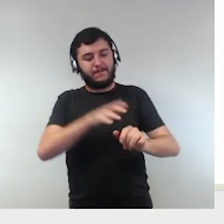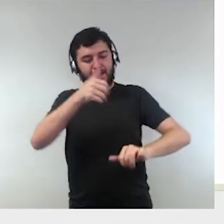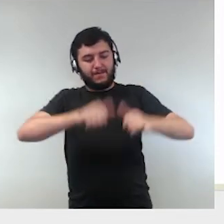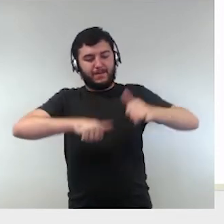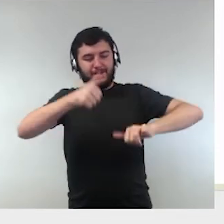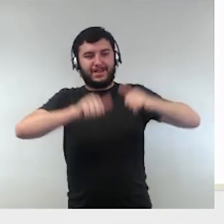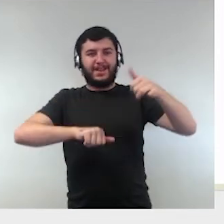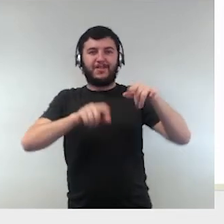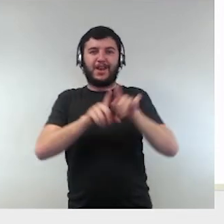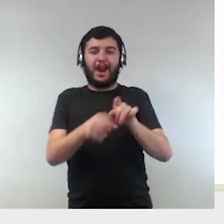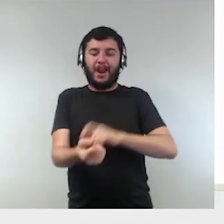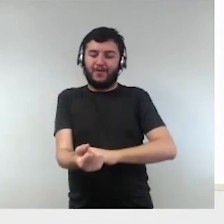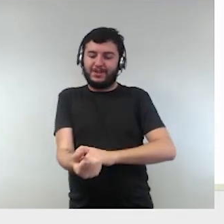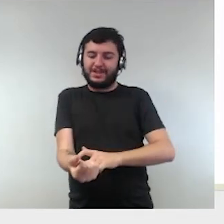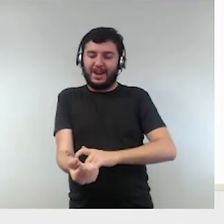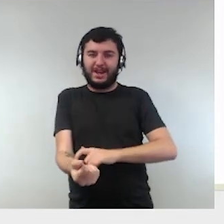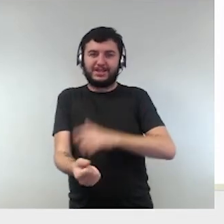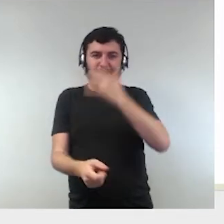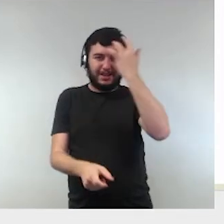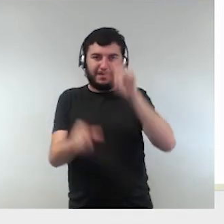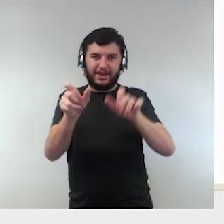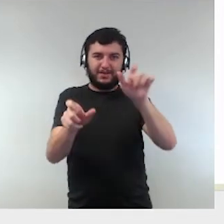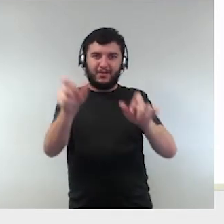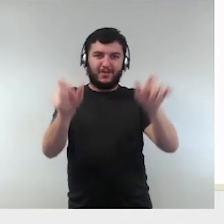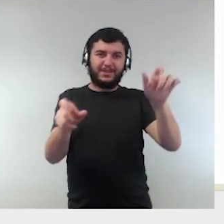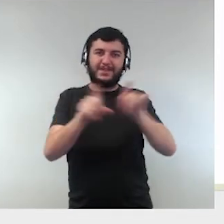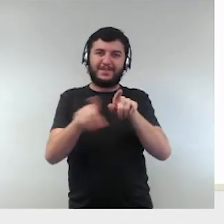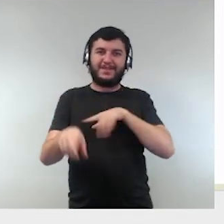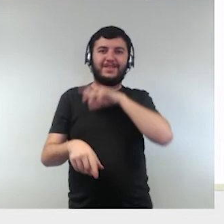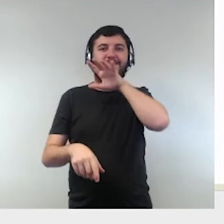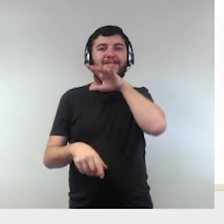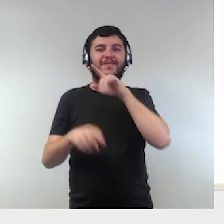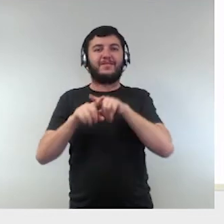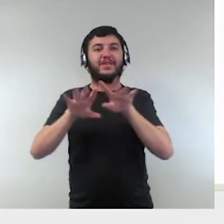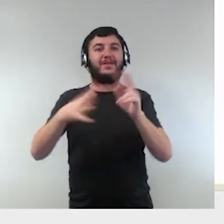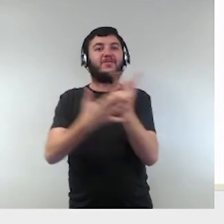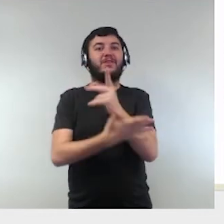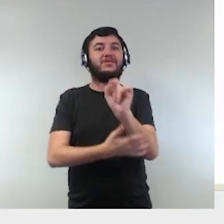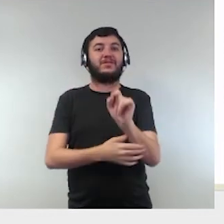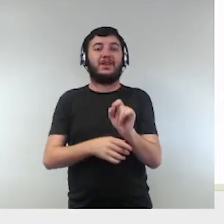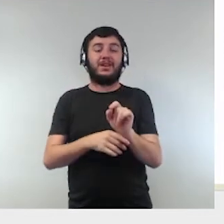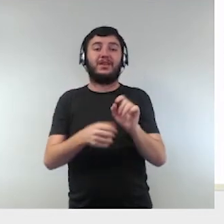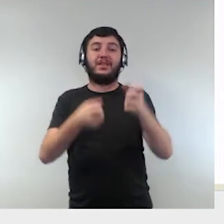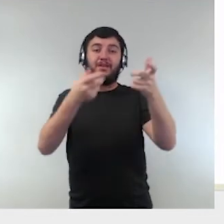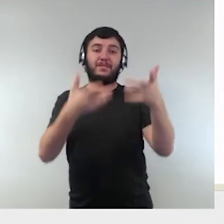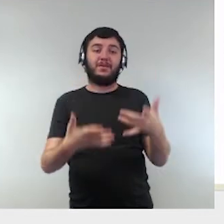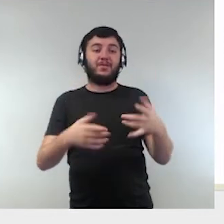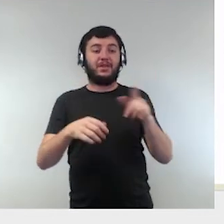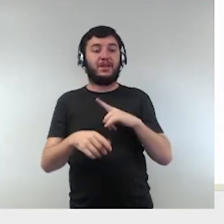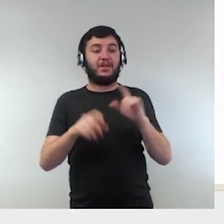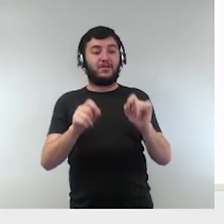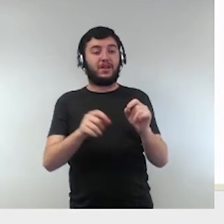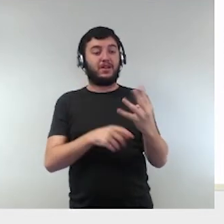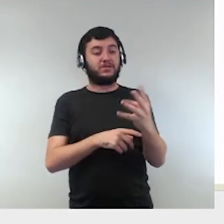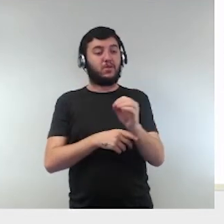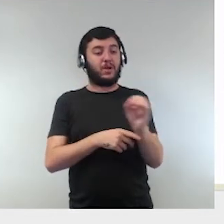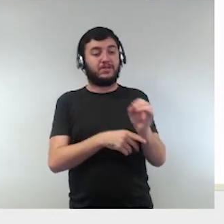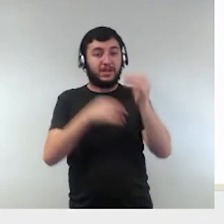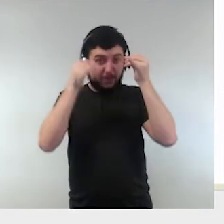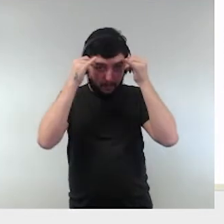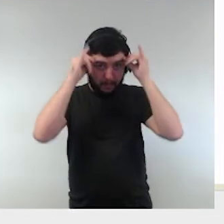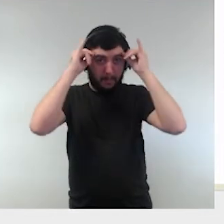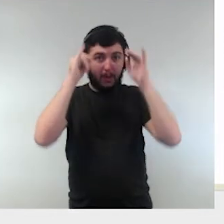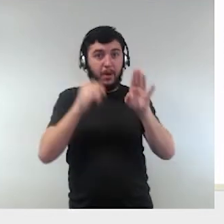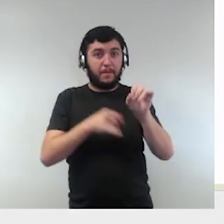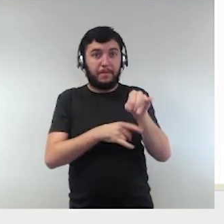ponto basal, se fosse ultrapassado, haveria estresse. Se não fosse ultrapassado, não haveria estresse. E nos 400 bois, feito esse exame por